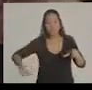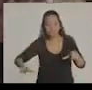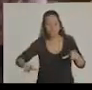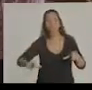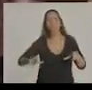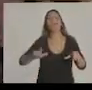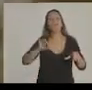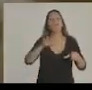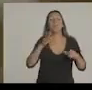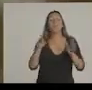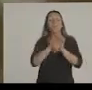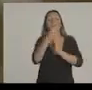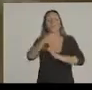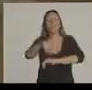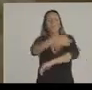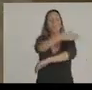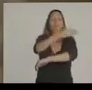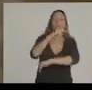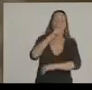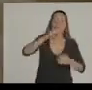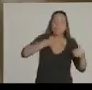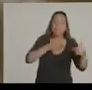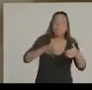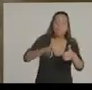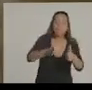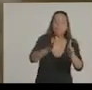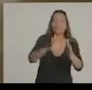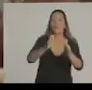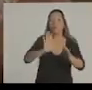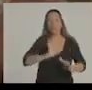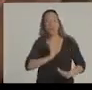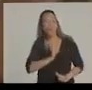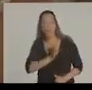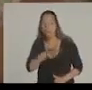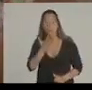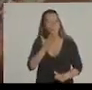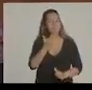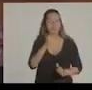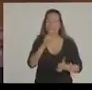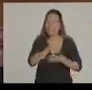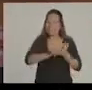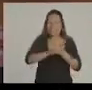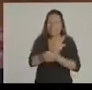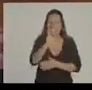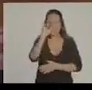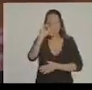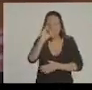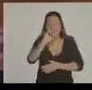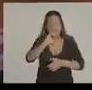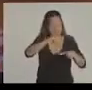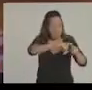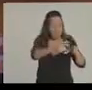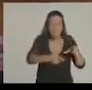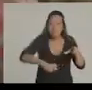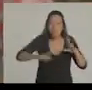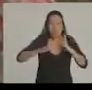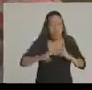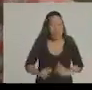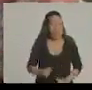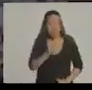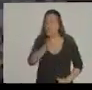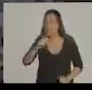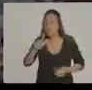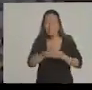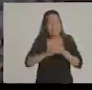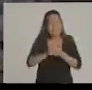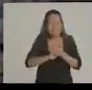que acaba prejudicando a natureza. O cano da cozinha, do banheiro, tudo corre por aqui. Saneamento básico, zero, nenhum.